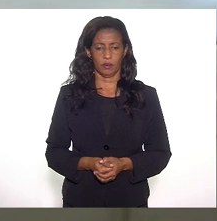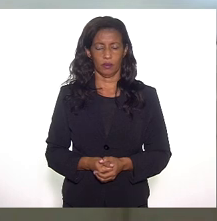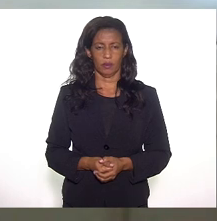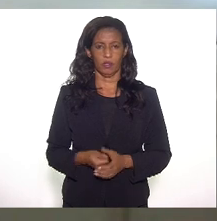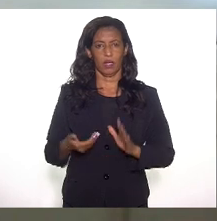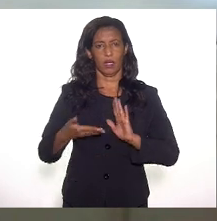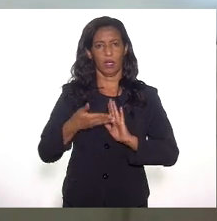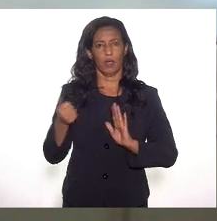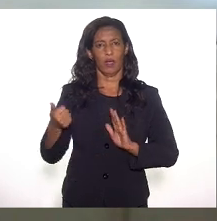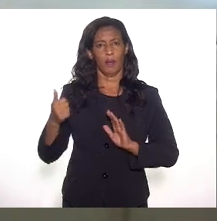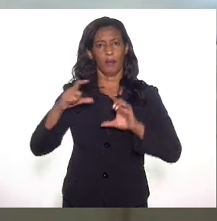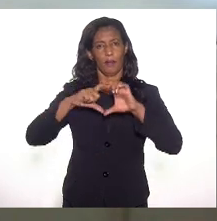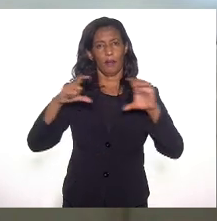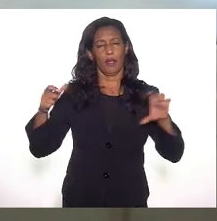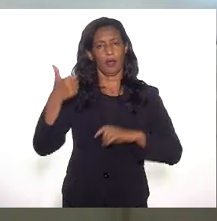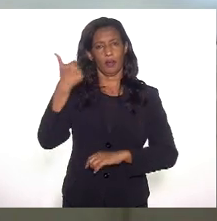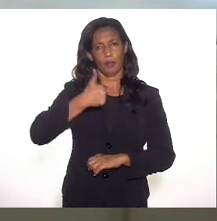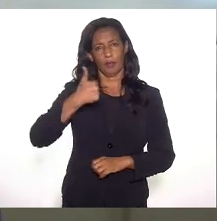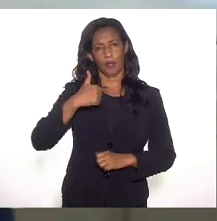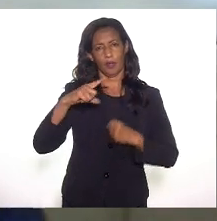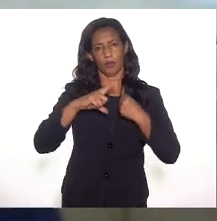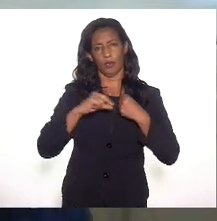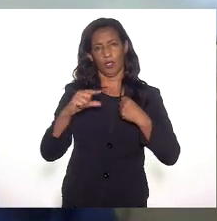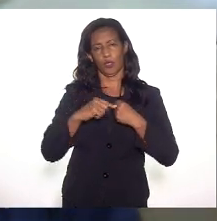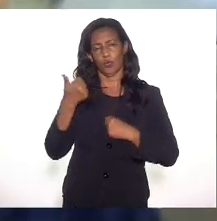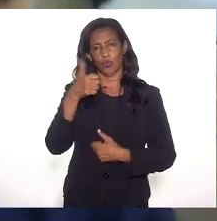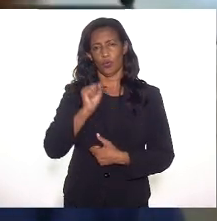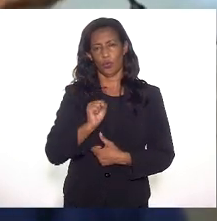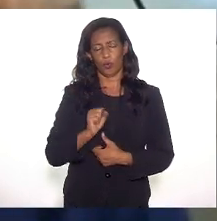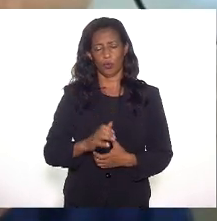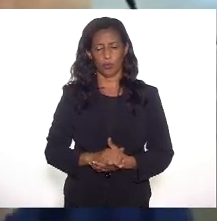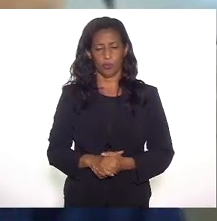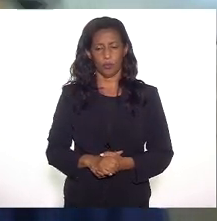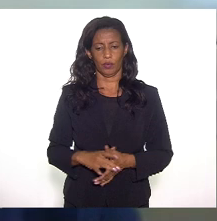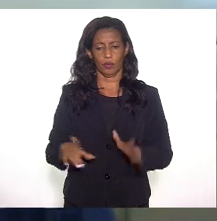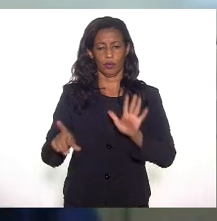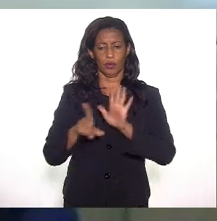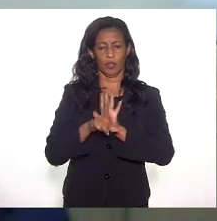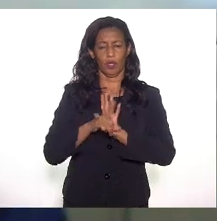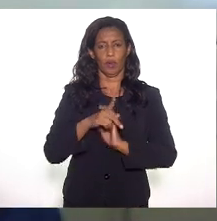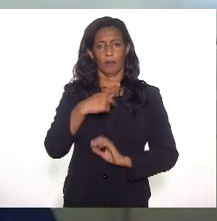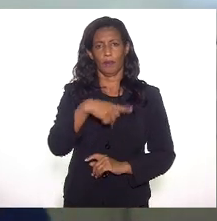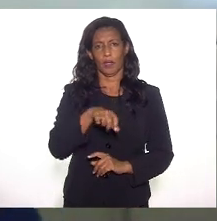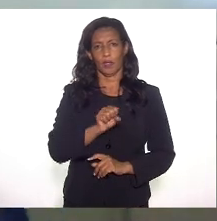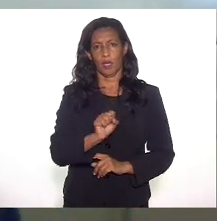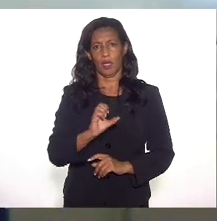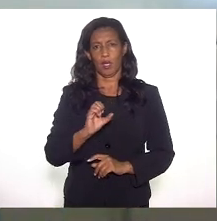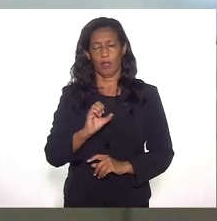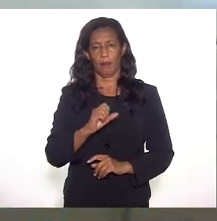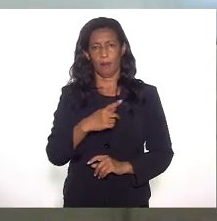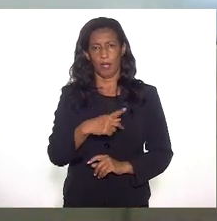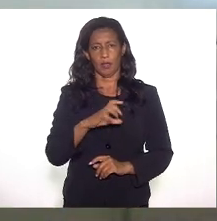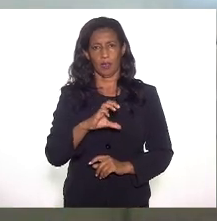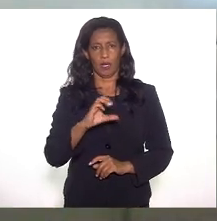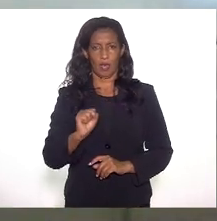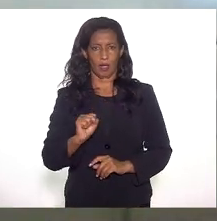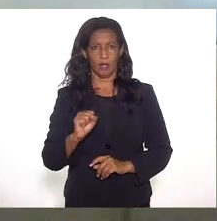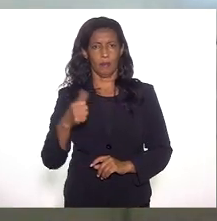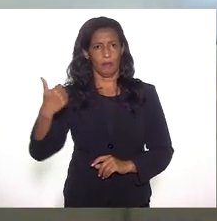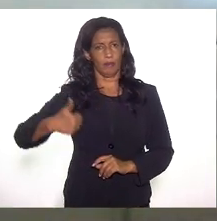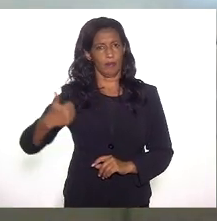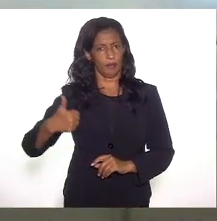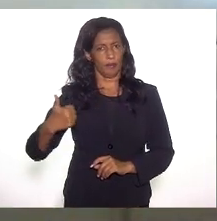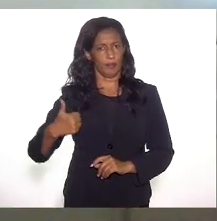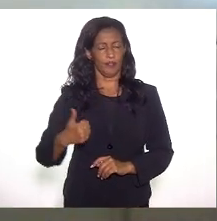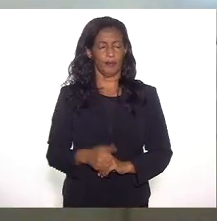parágrafo 1º do artigo 18 da lei do PCS 1º, que dizia, como bem lembra